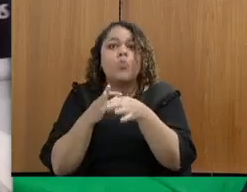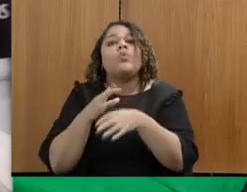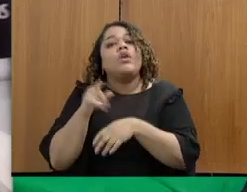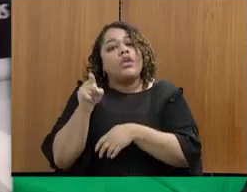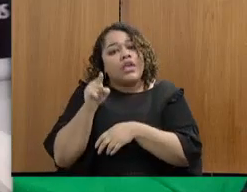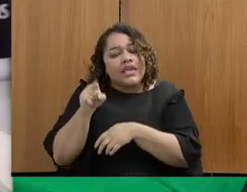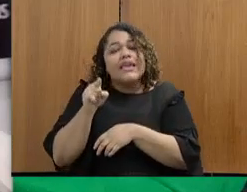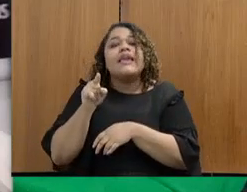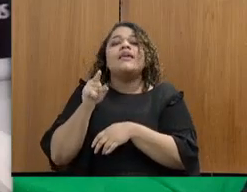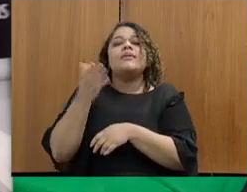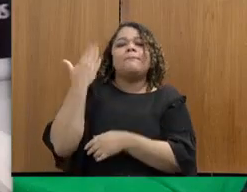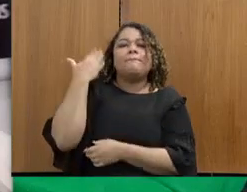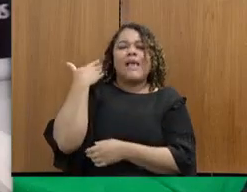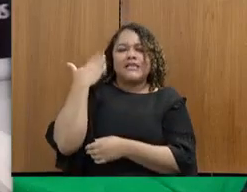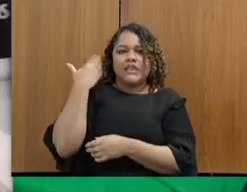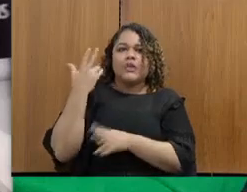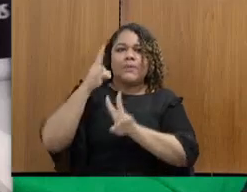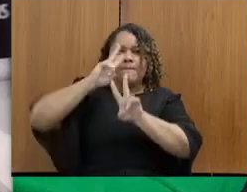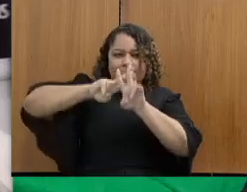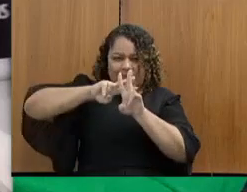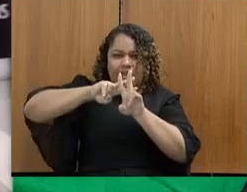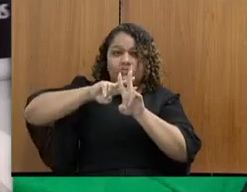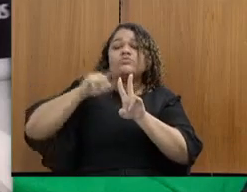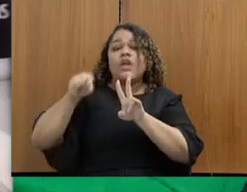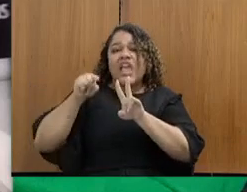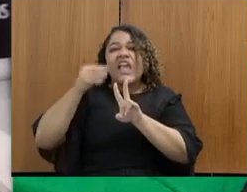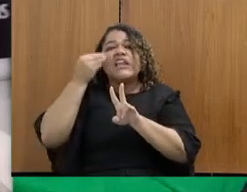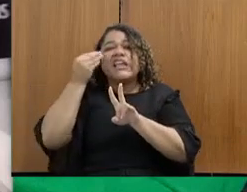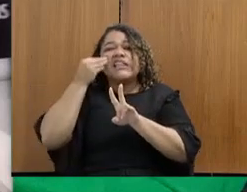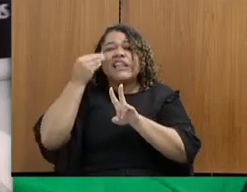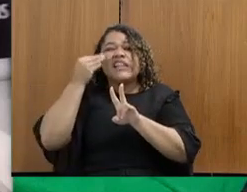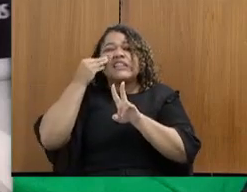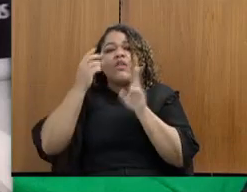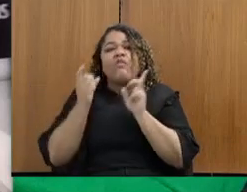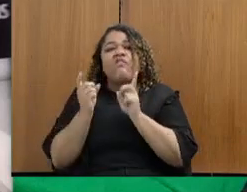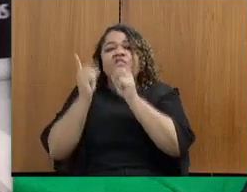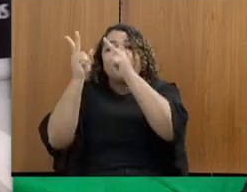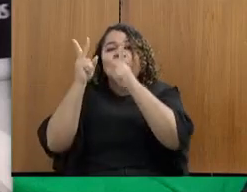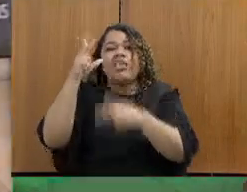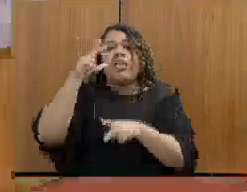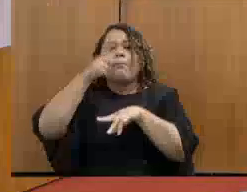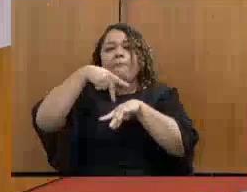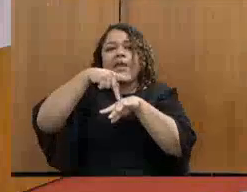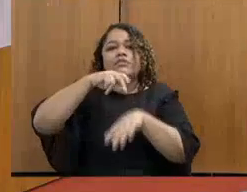tentando enviar para Portugal mais de 300 quilos de cocaína